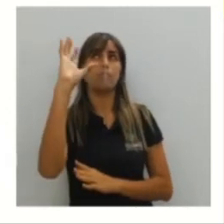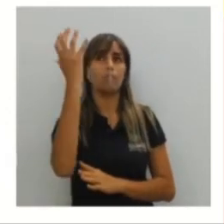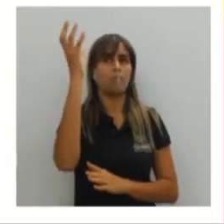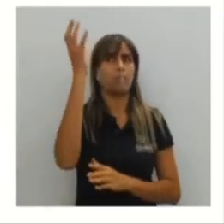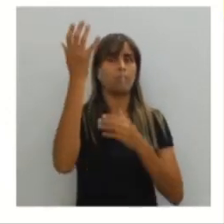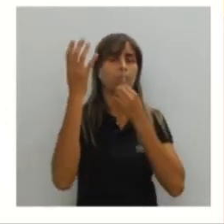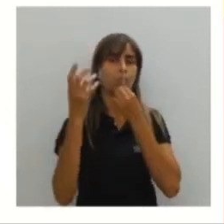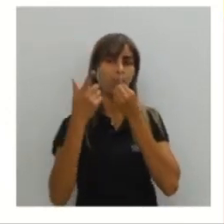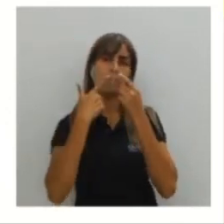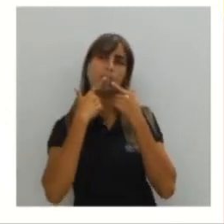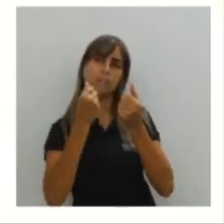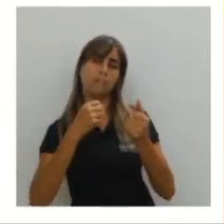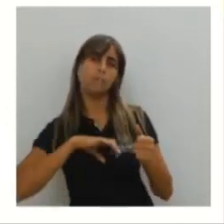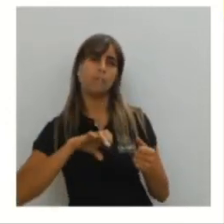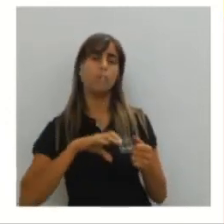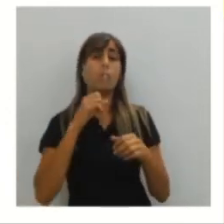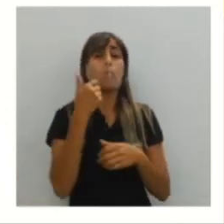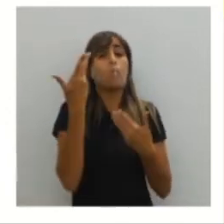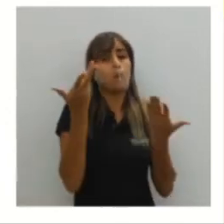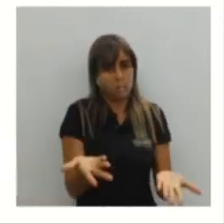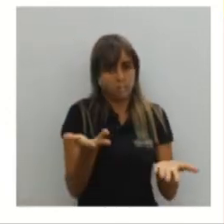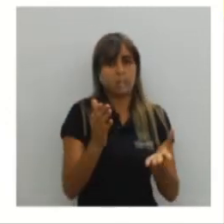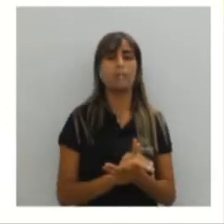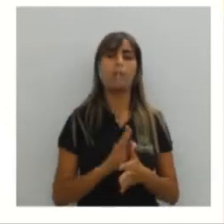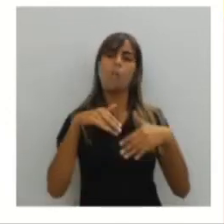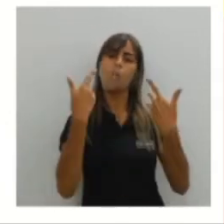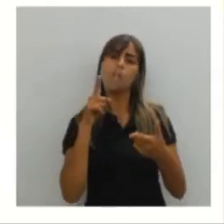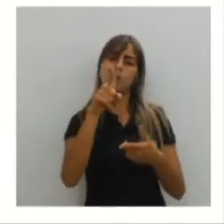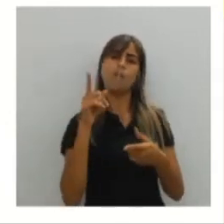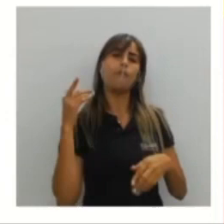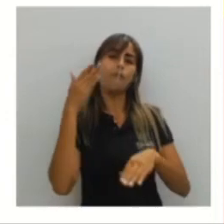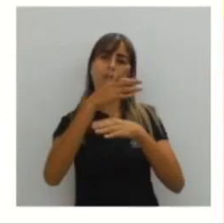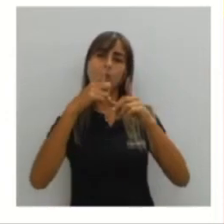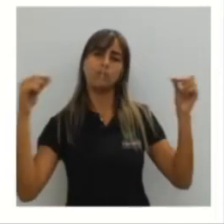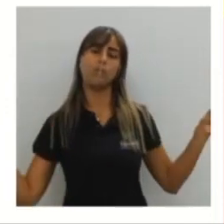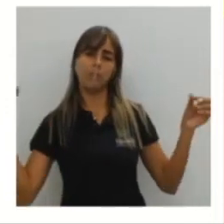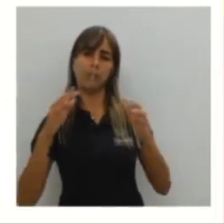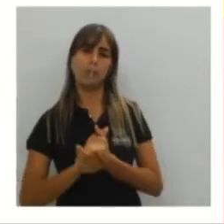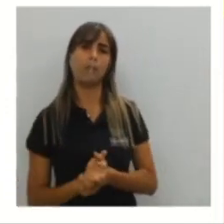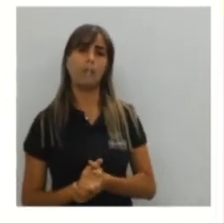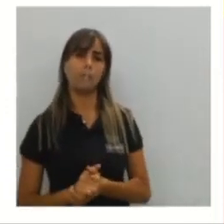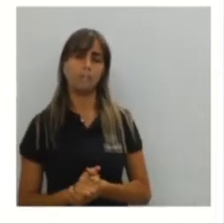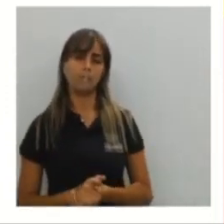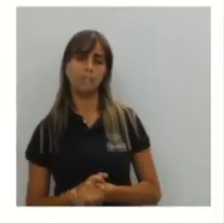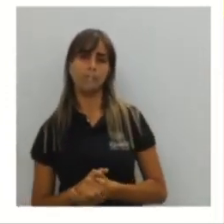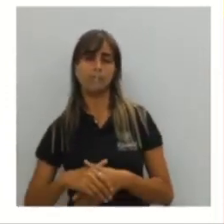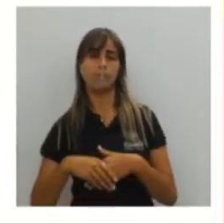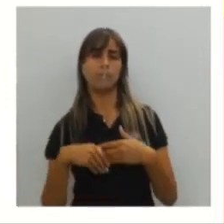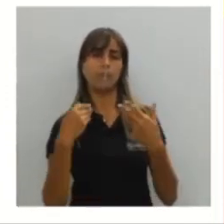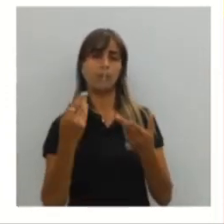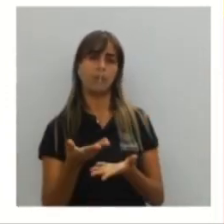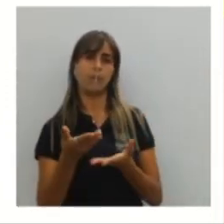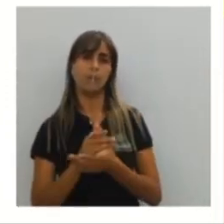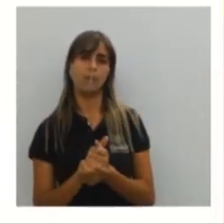tempo, que na língua portuguesa vai ser traduzido como quando. Tá? Quando você foi ao shopping? When did you go to the mall? When